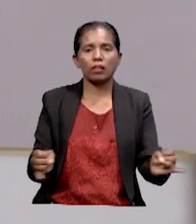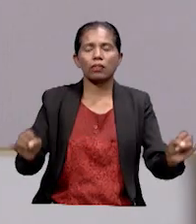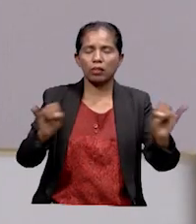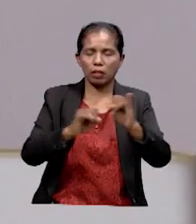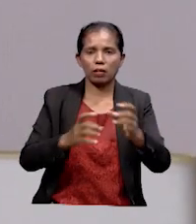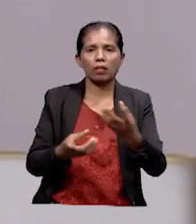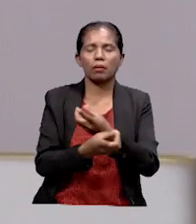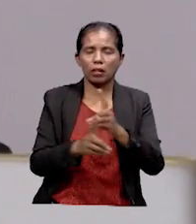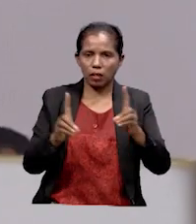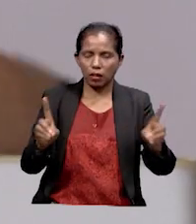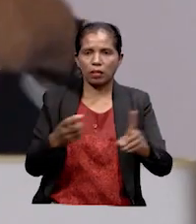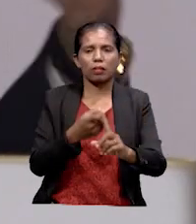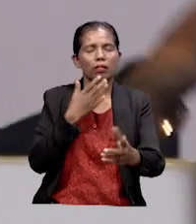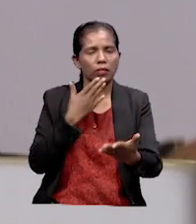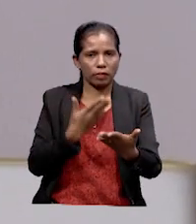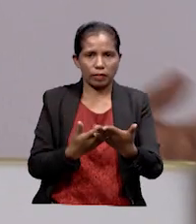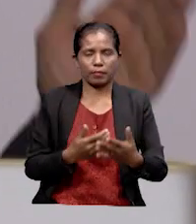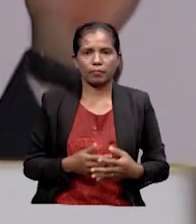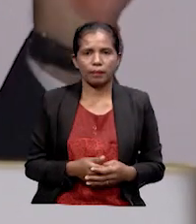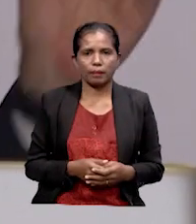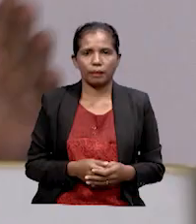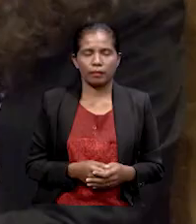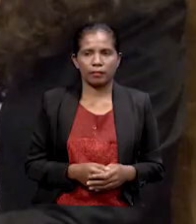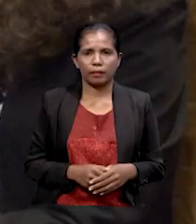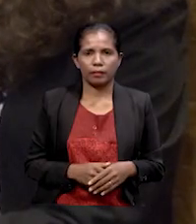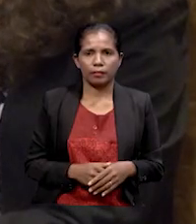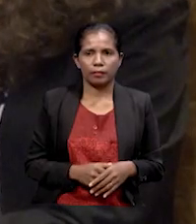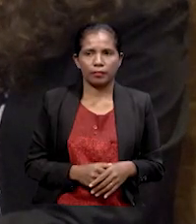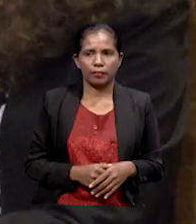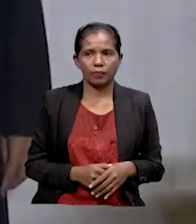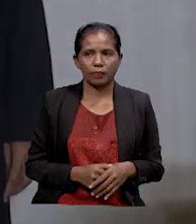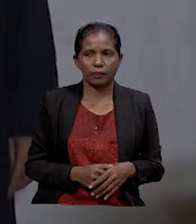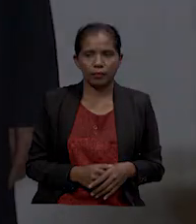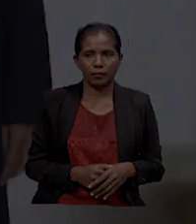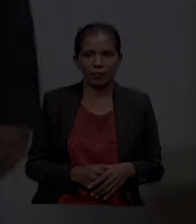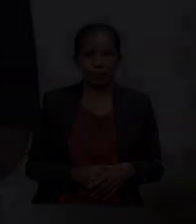democrática, a cidadania de funcionamento regular. Adérito Simenes, GEMEN.